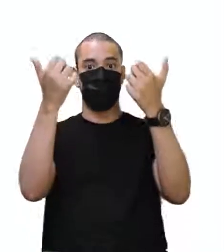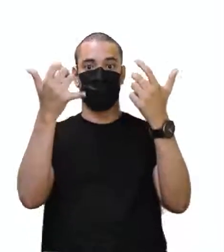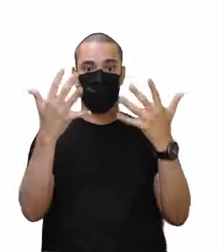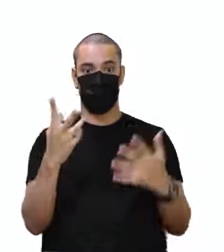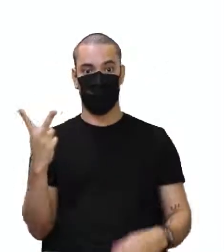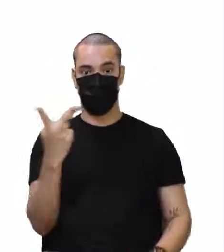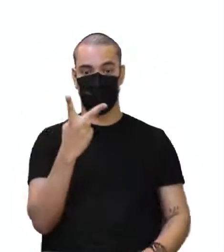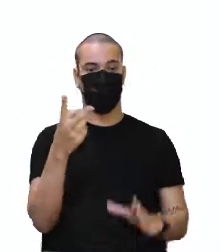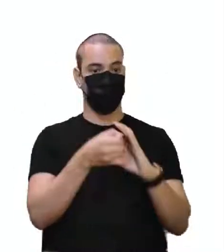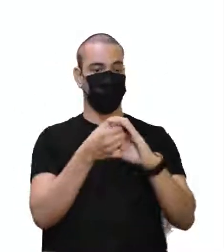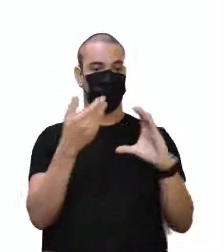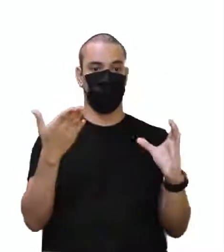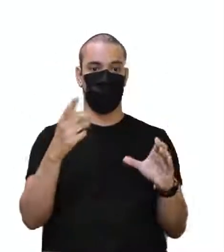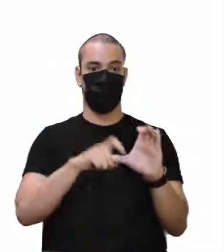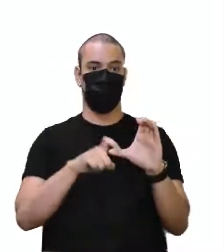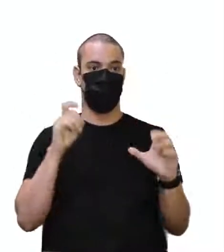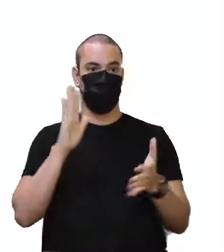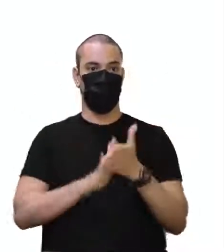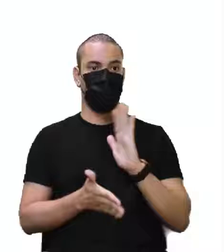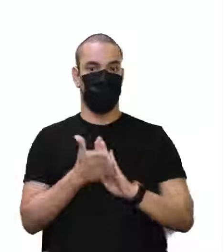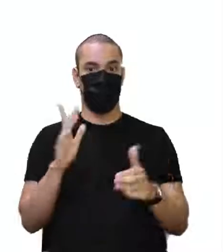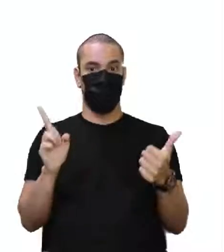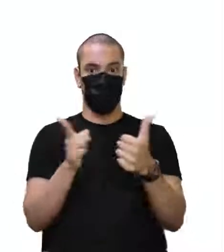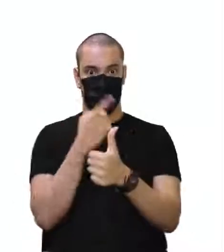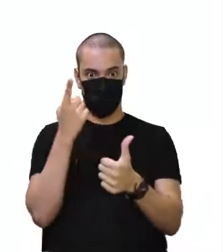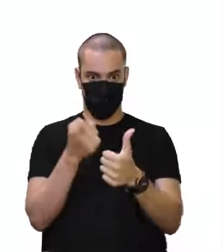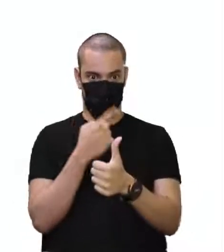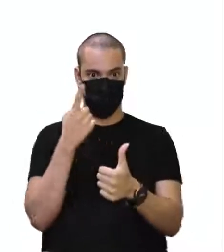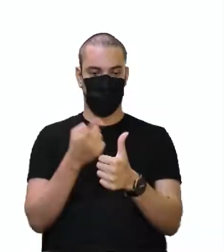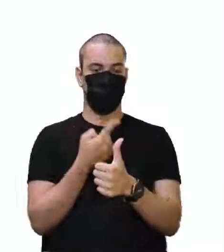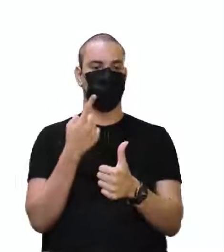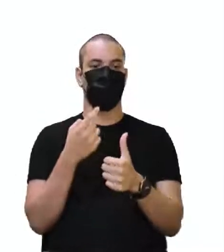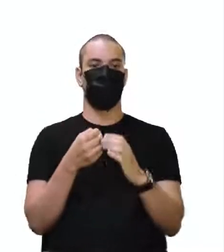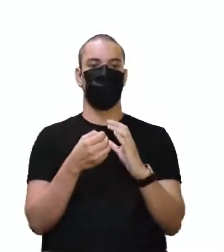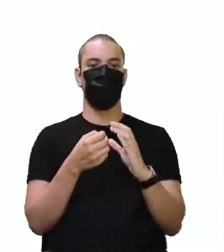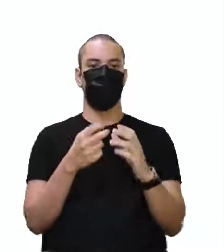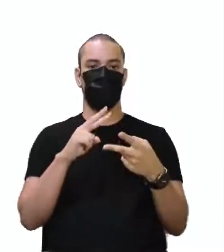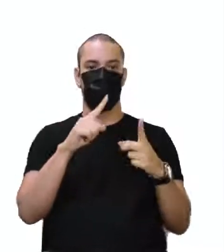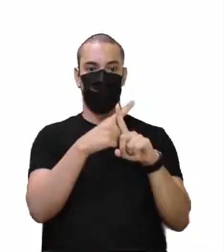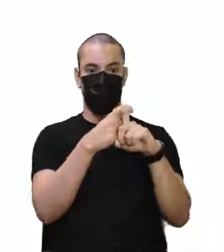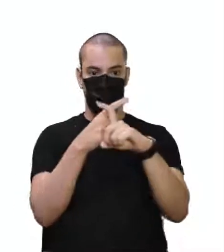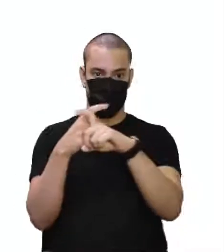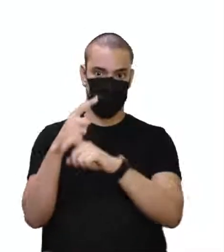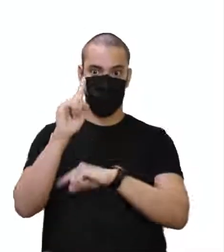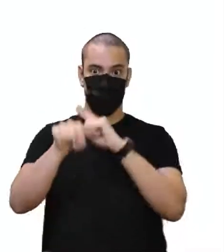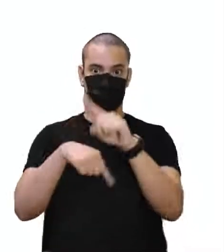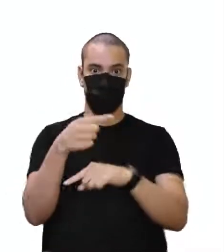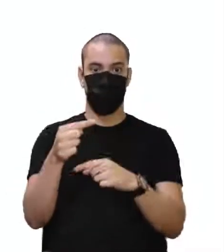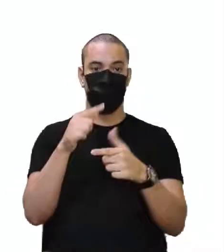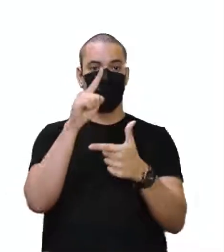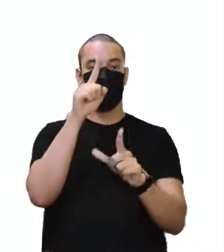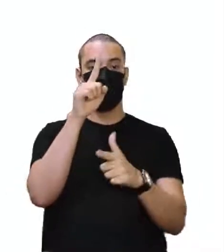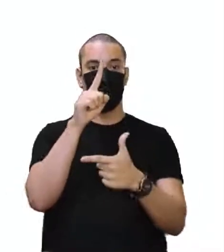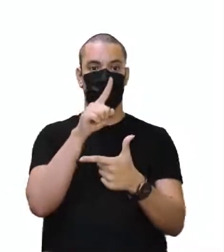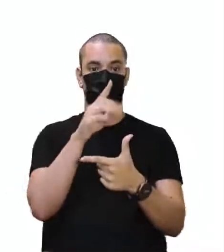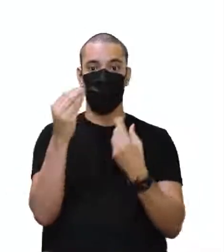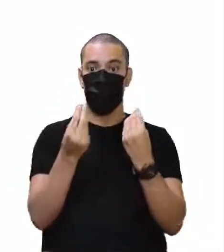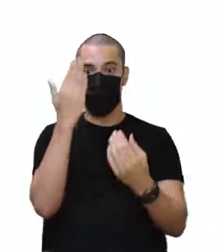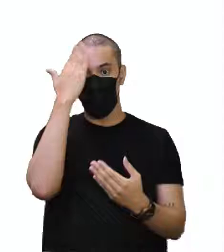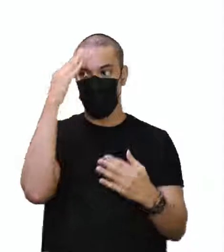independentes. Primeiro eu vou ter o pareamento dos cromossomos homólogos, depois eu vou ter a divisão desses cromossomos, ou seja,